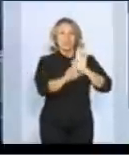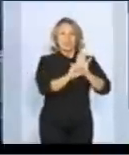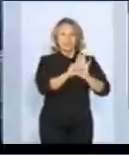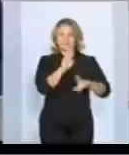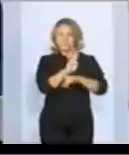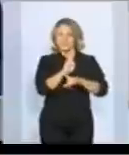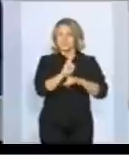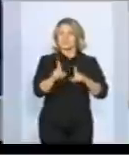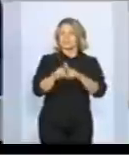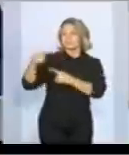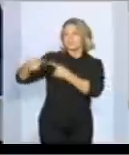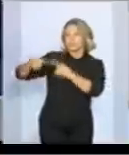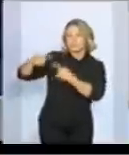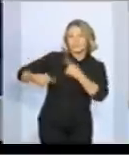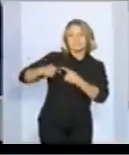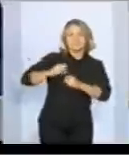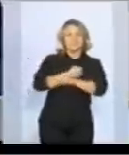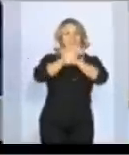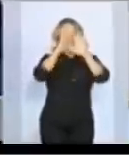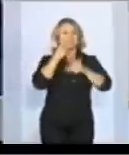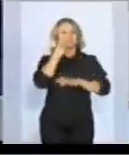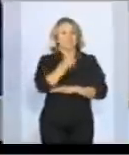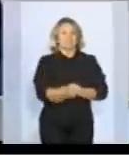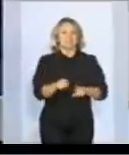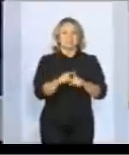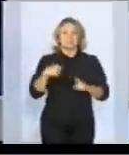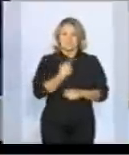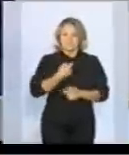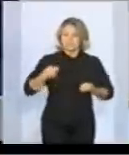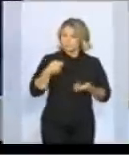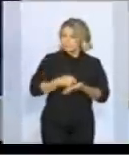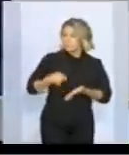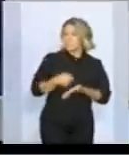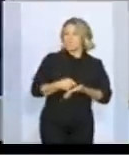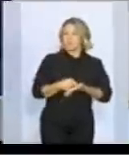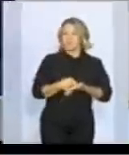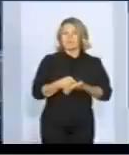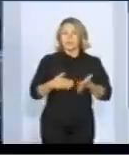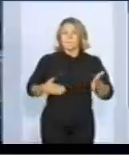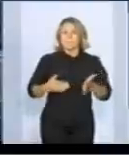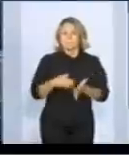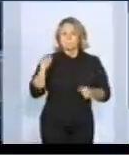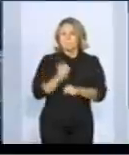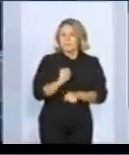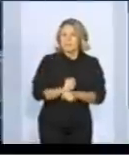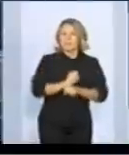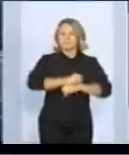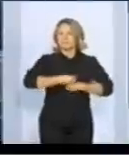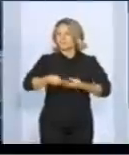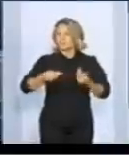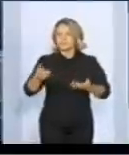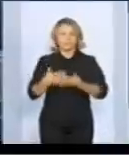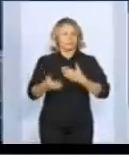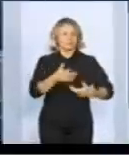clara ao definir que qualquer tentativa de você impedir a distribuição de seja lá o que for,